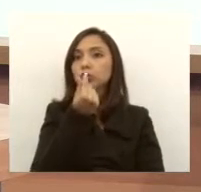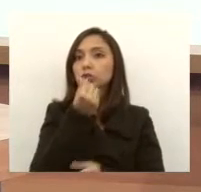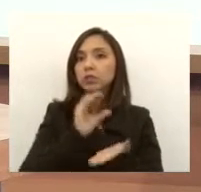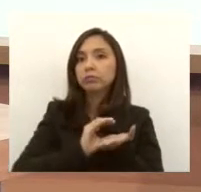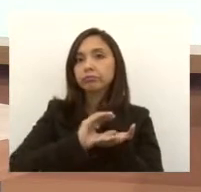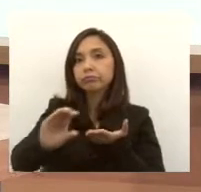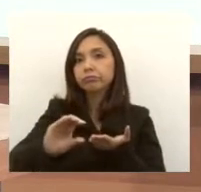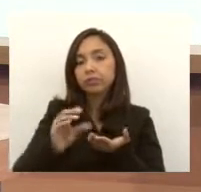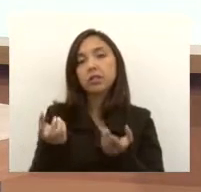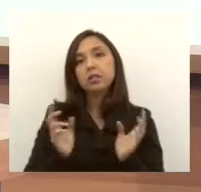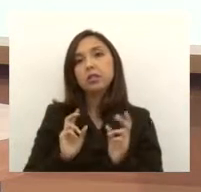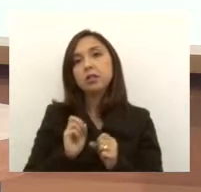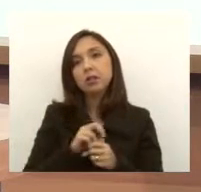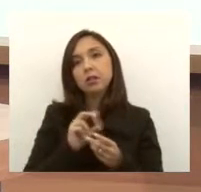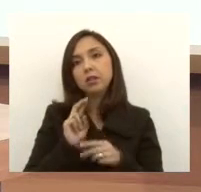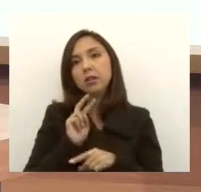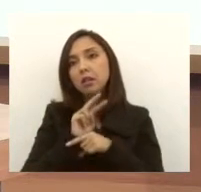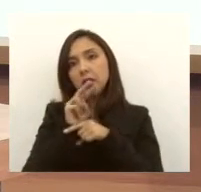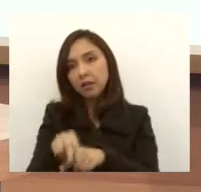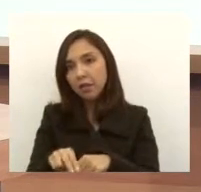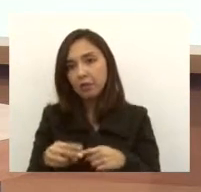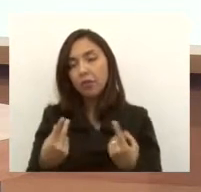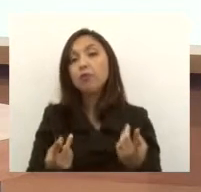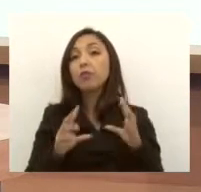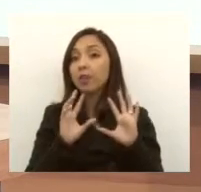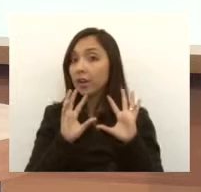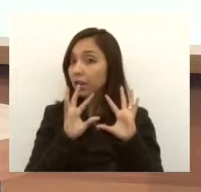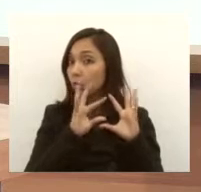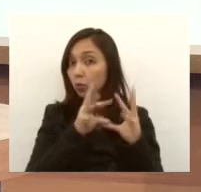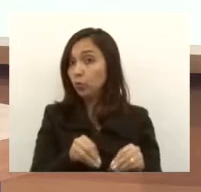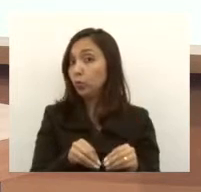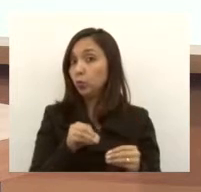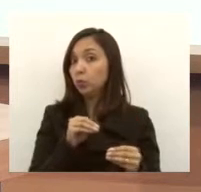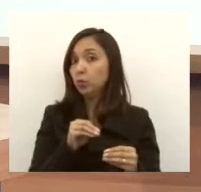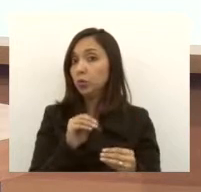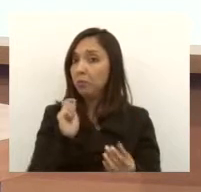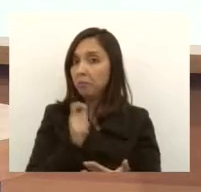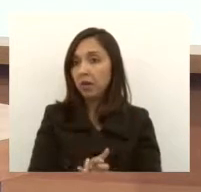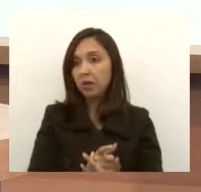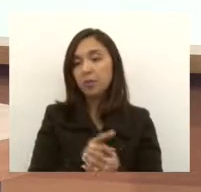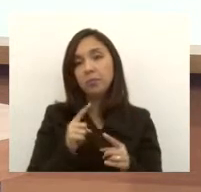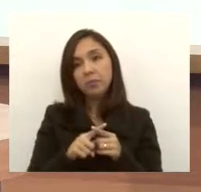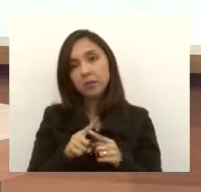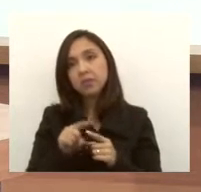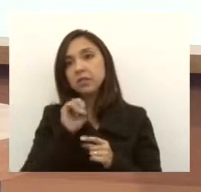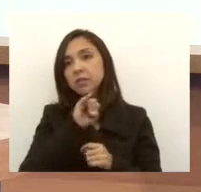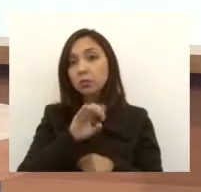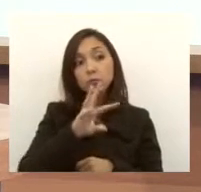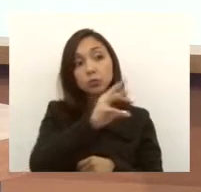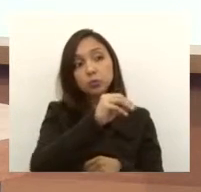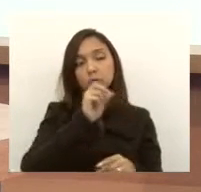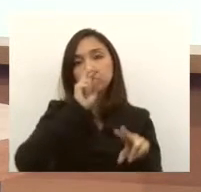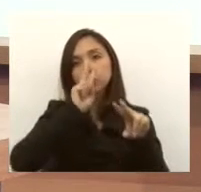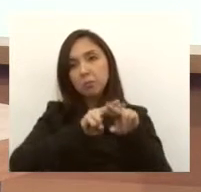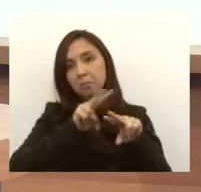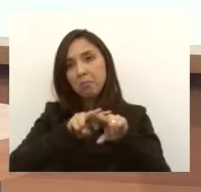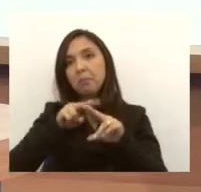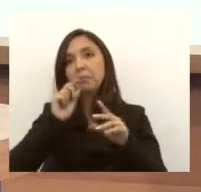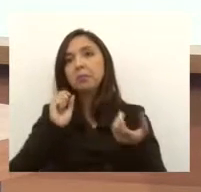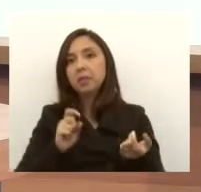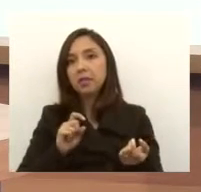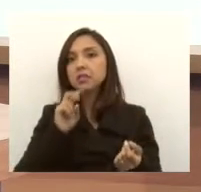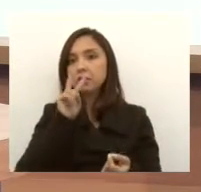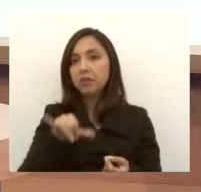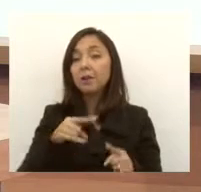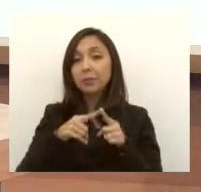o dinheiro, mas devolva integralmente como foi feito. E se não for feito dessa maneira, que todo mundo vai para a cadeia, porque isso que fizeram com os moradores dali é